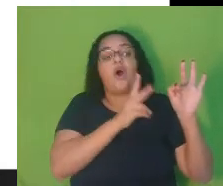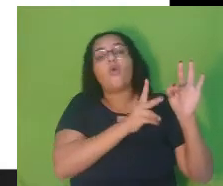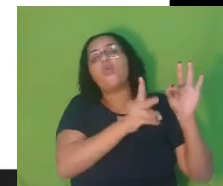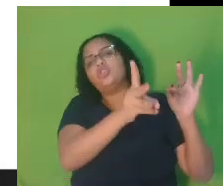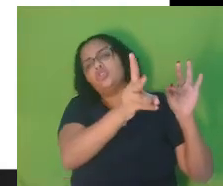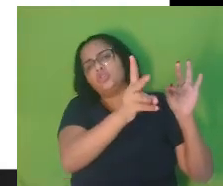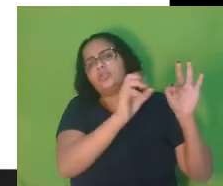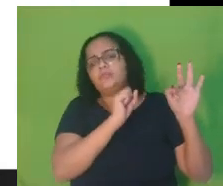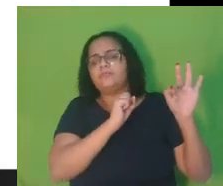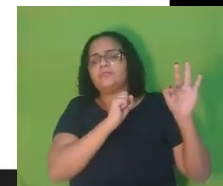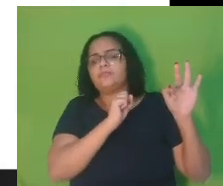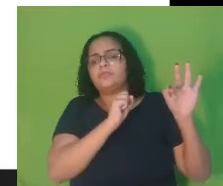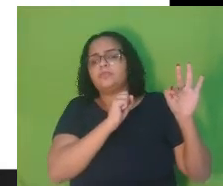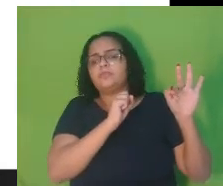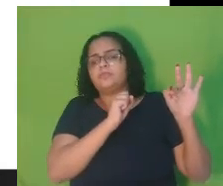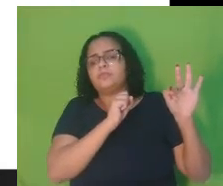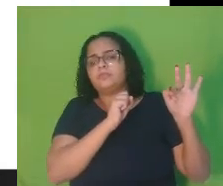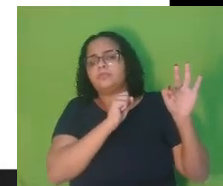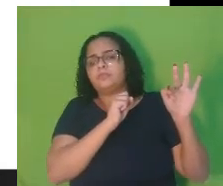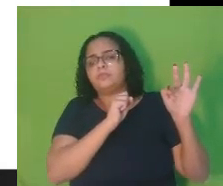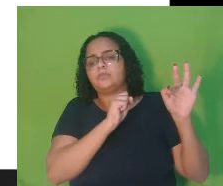função contínua,